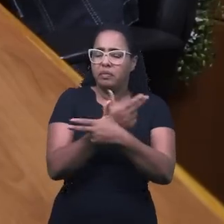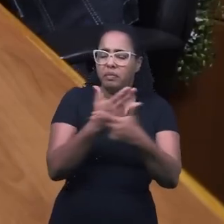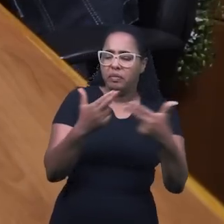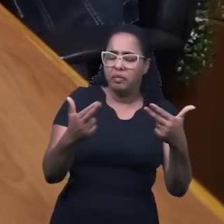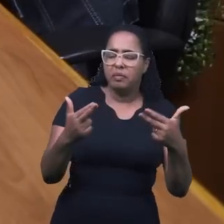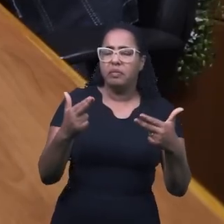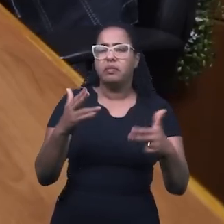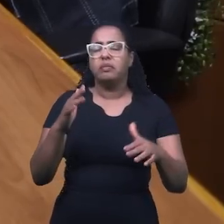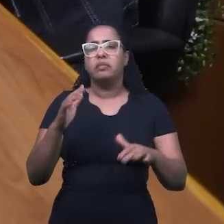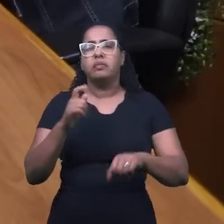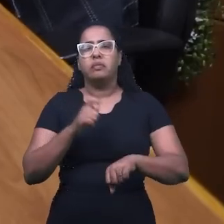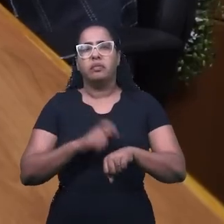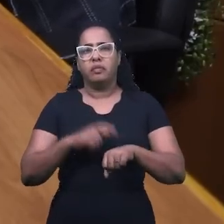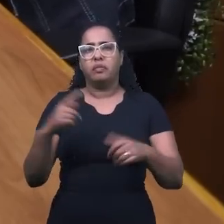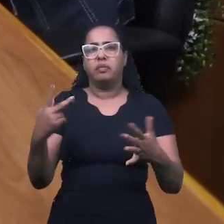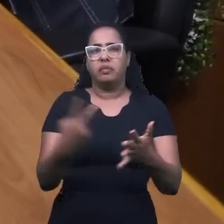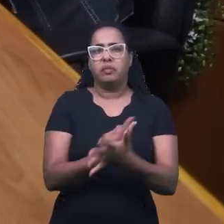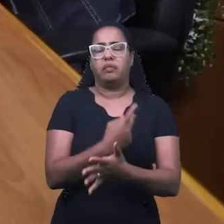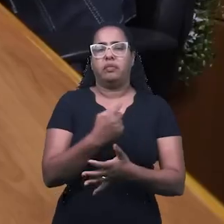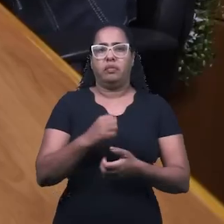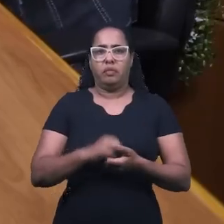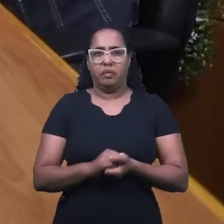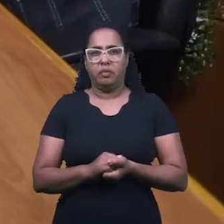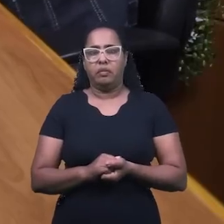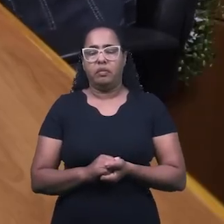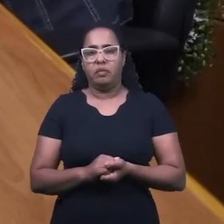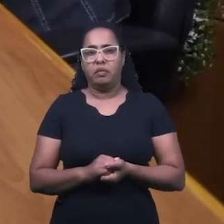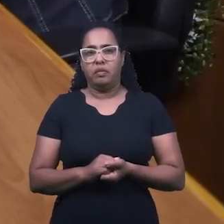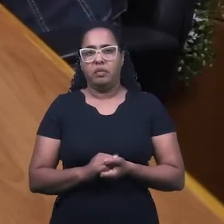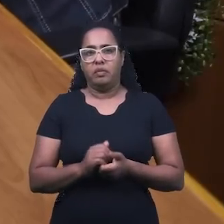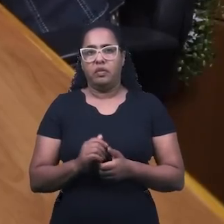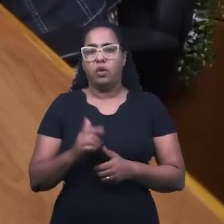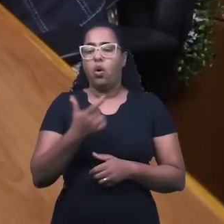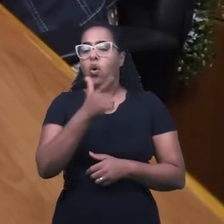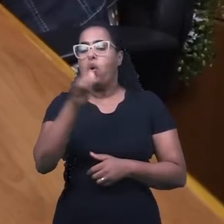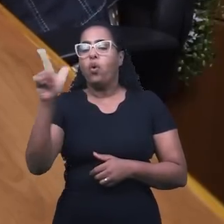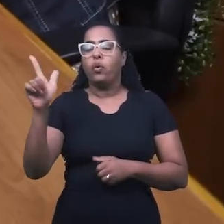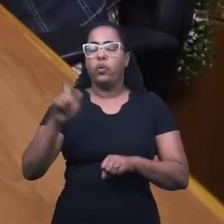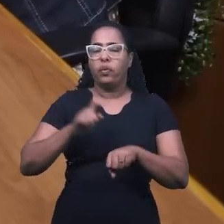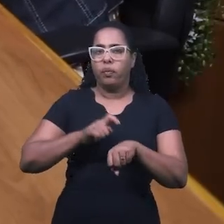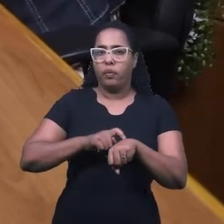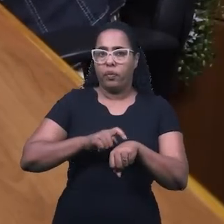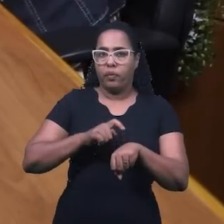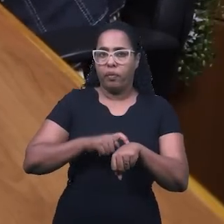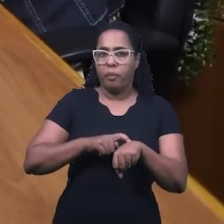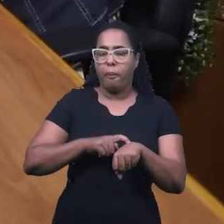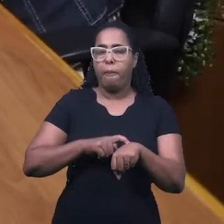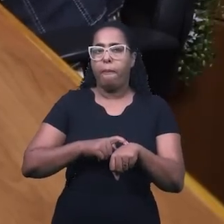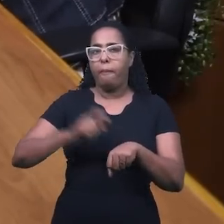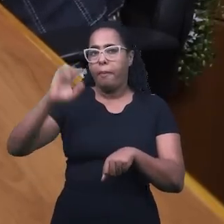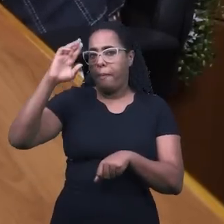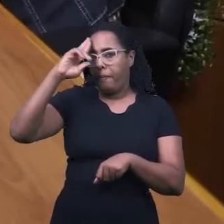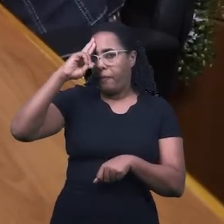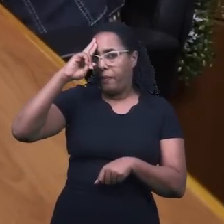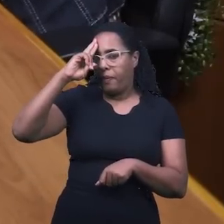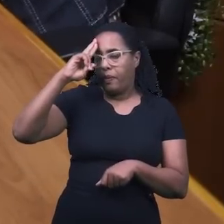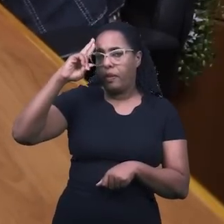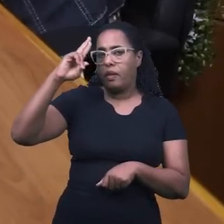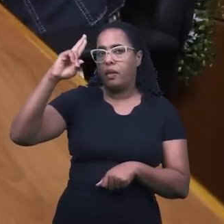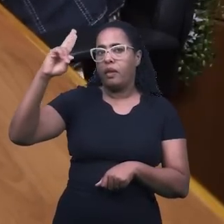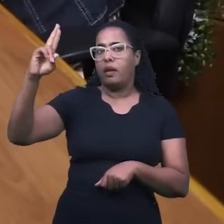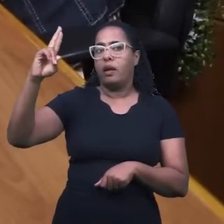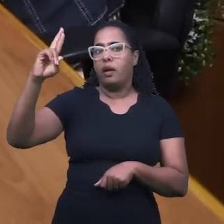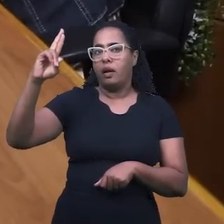vezes, várias vezes acontece isso. geralmente assim. Outras vezes,